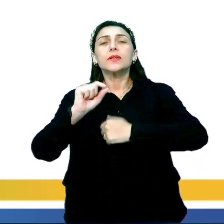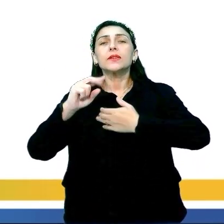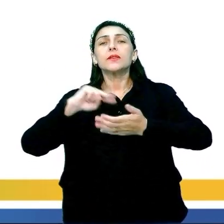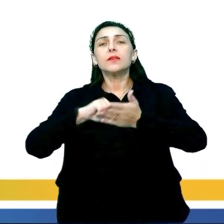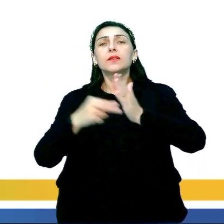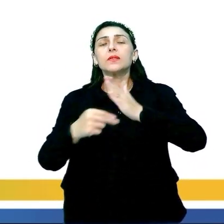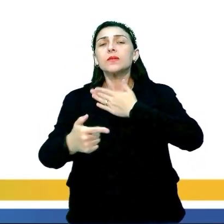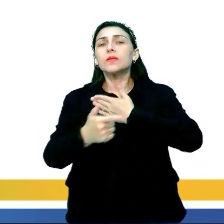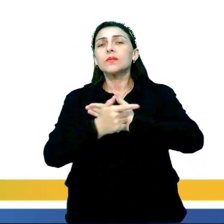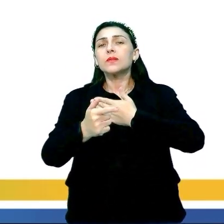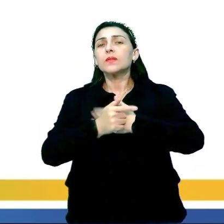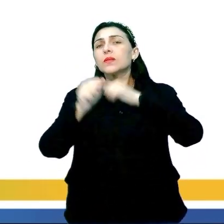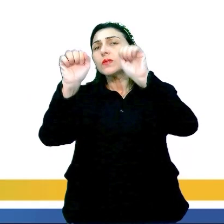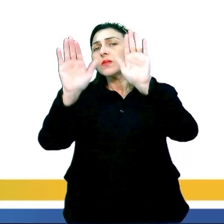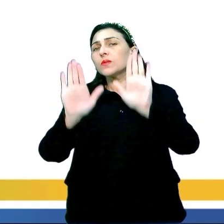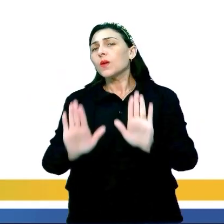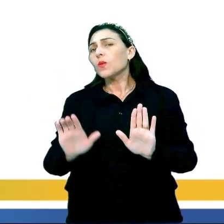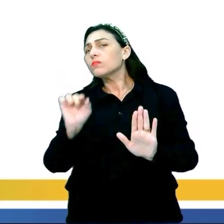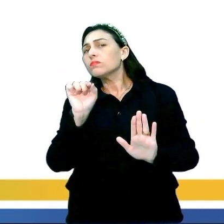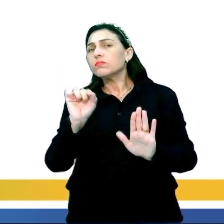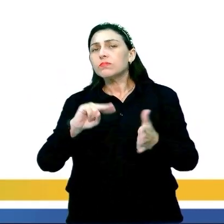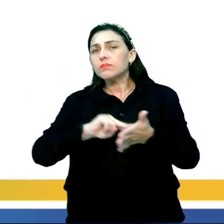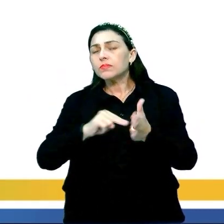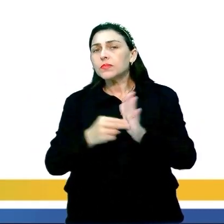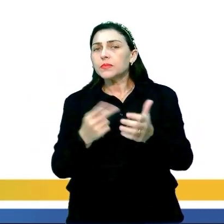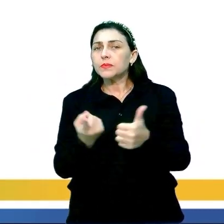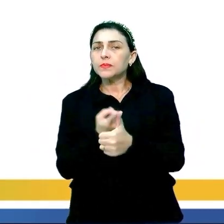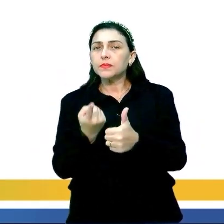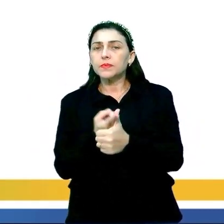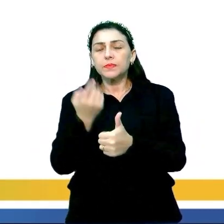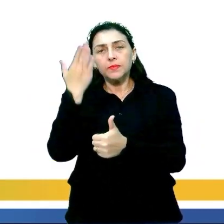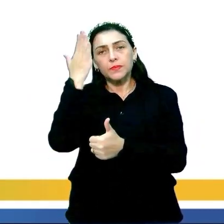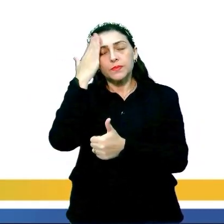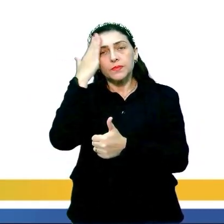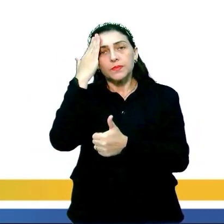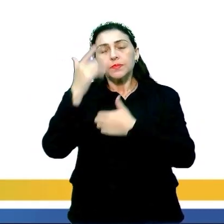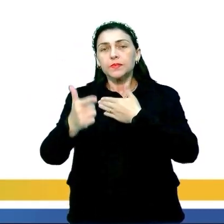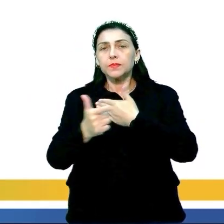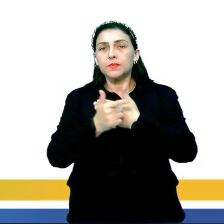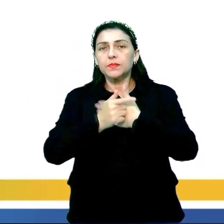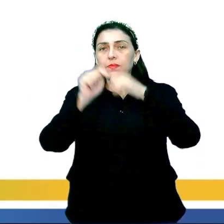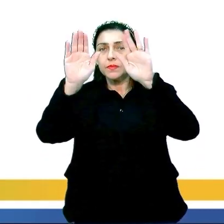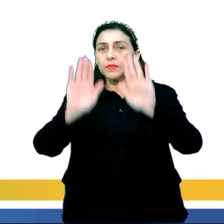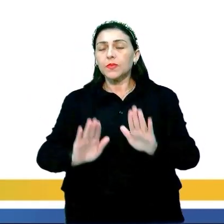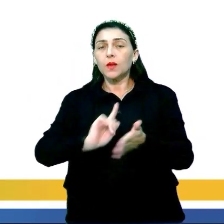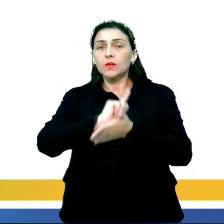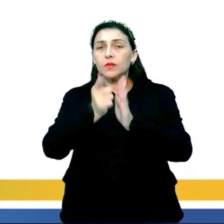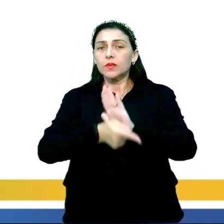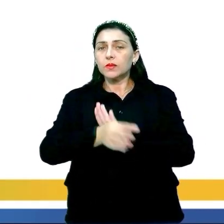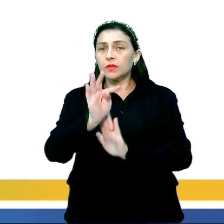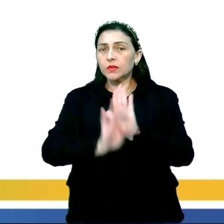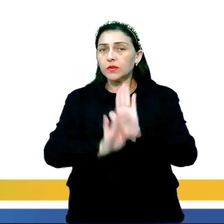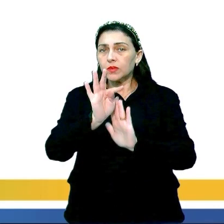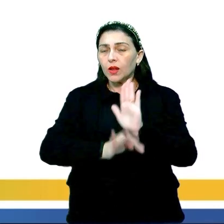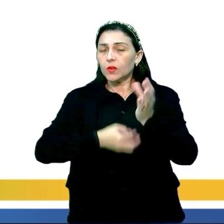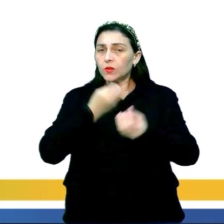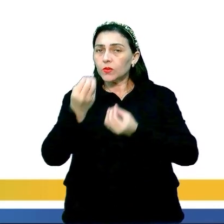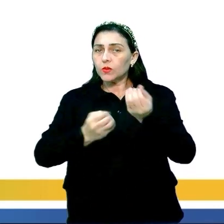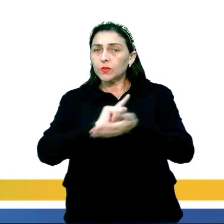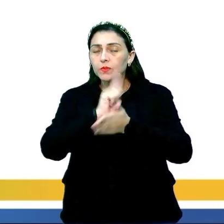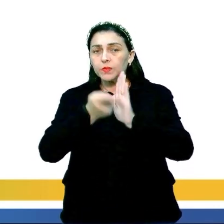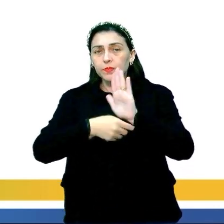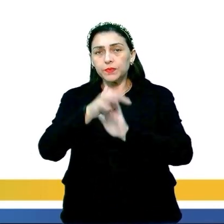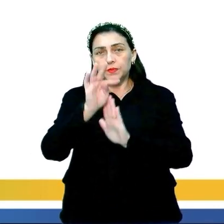cartaz? Professora, o que é um cartaz? Primeiramente, nós sabemos que cartaz é um gênero textual. E aí, como